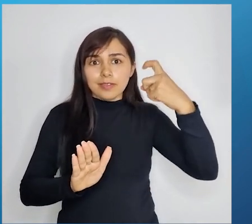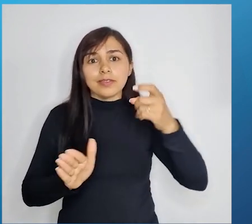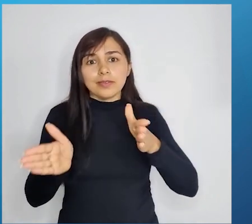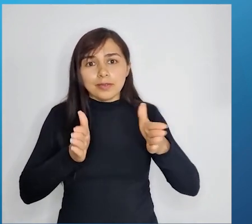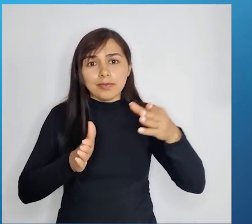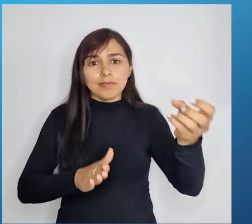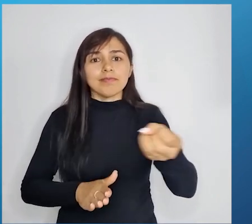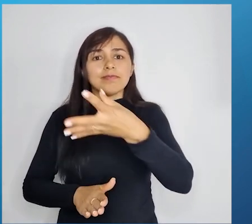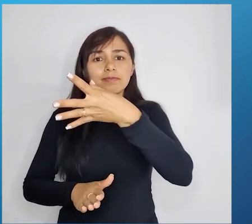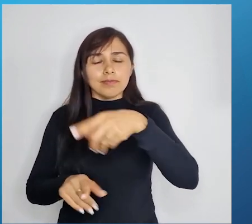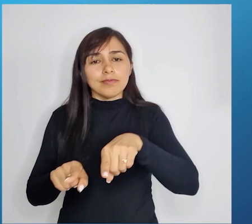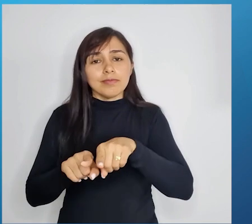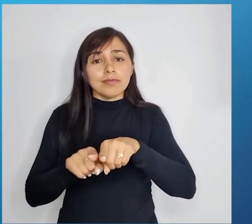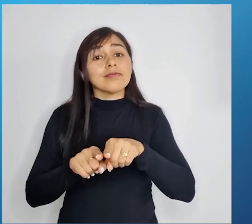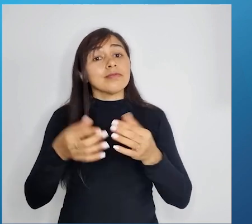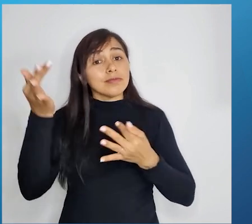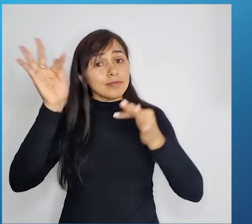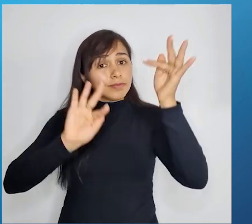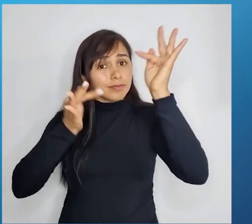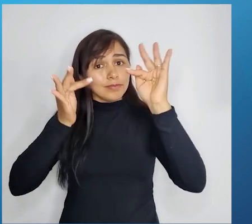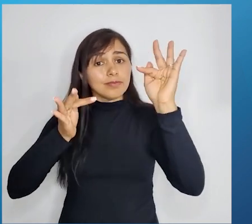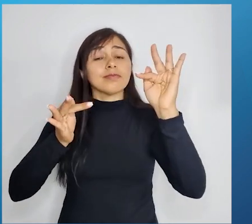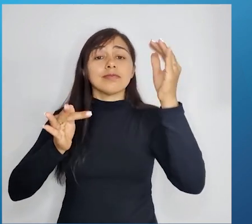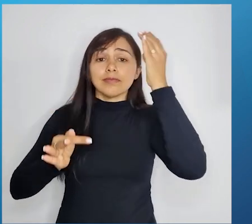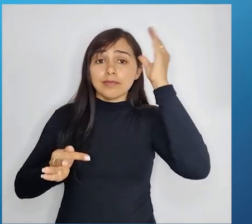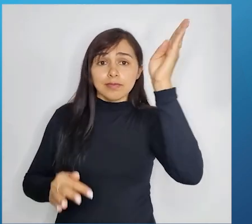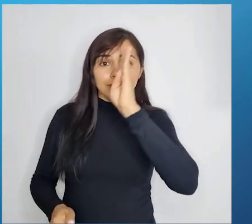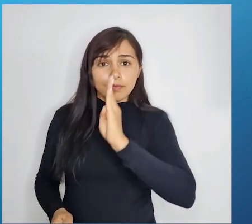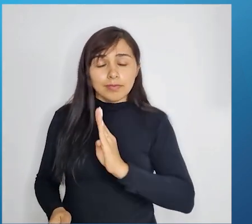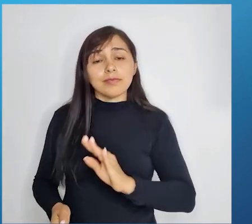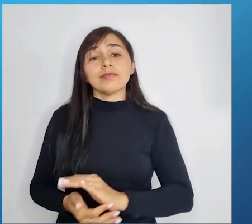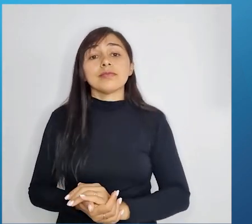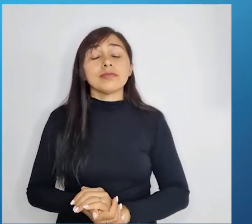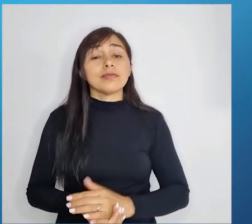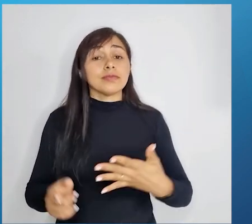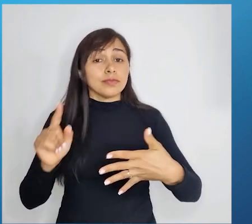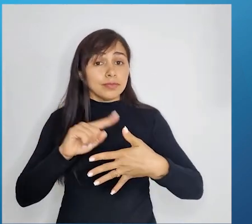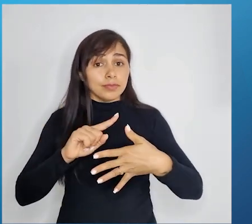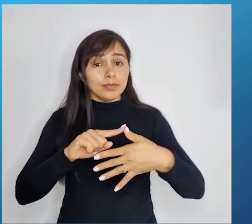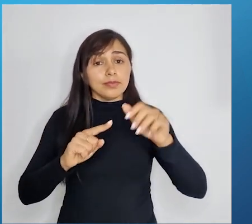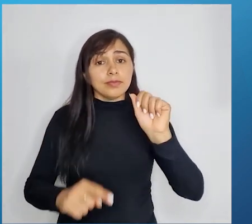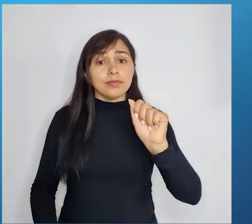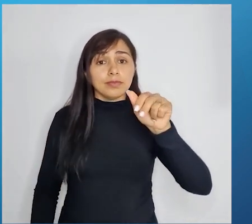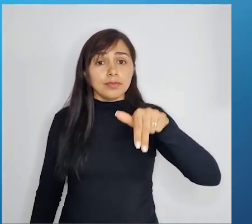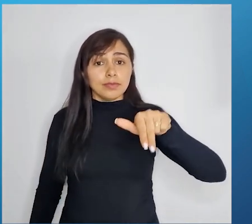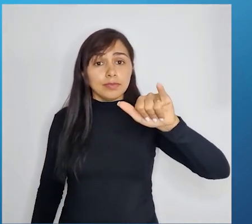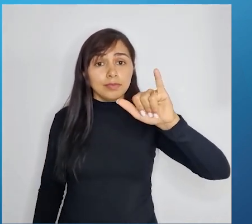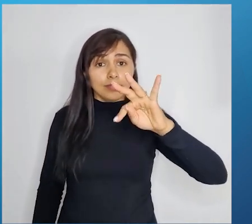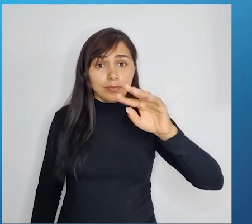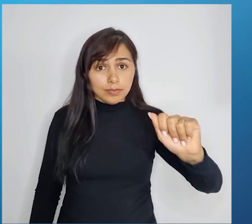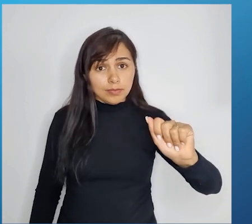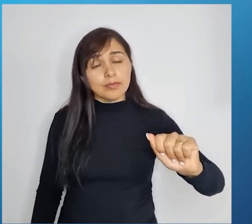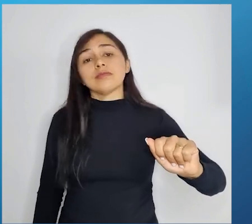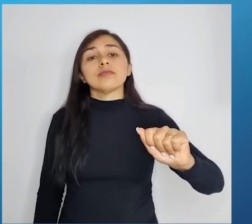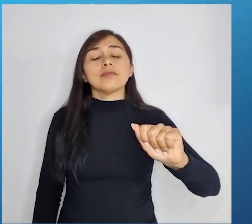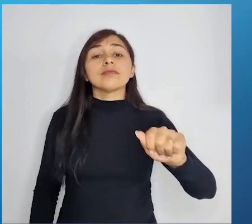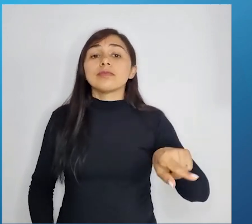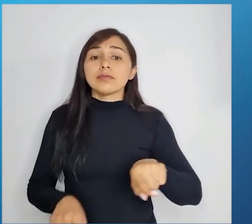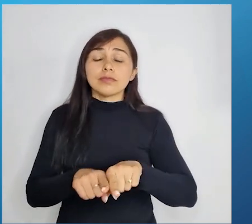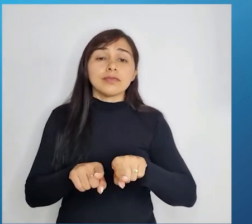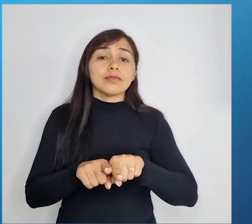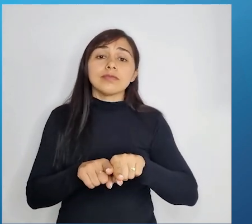com elementos do folclore e da cultura brasileira. Temos ainda Anita Malfatti, também uma pintora cujo trabalho foi uma